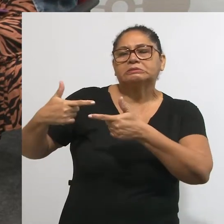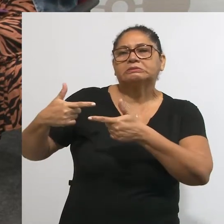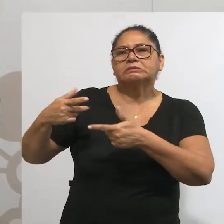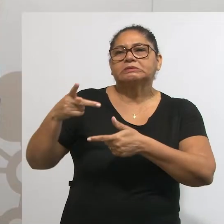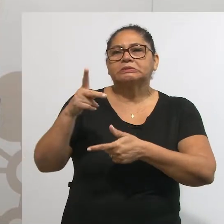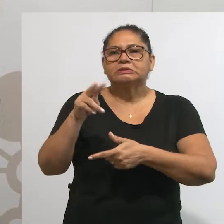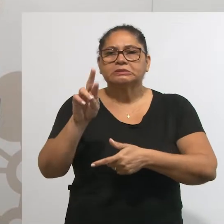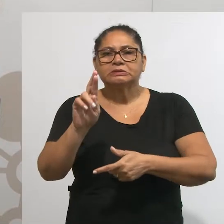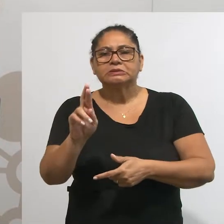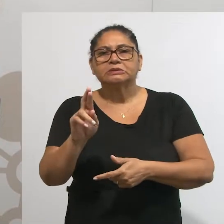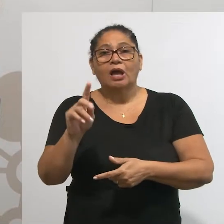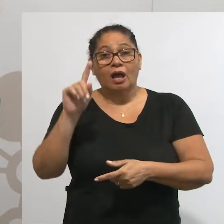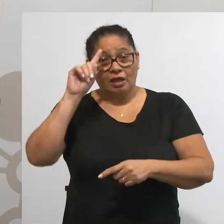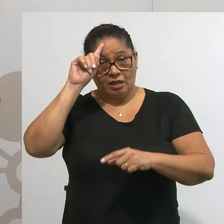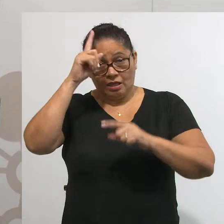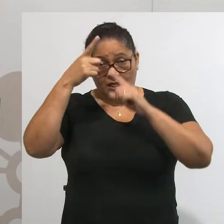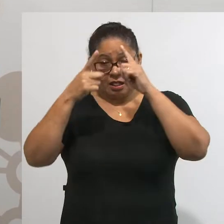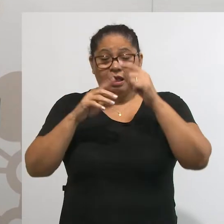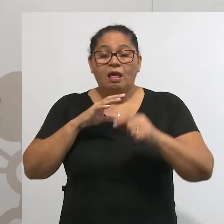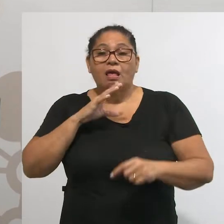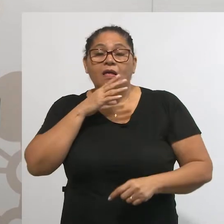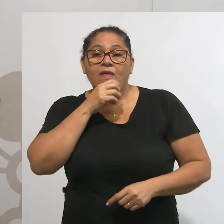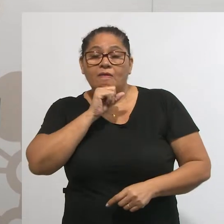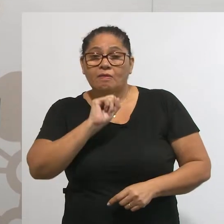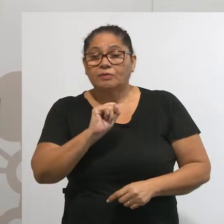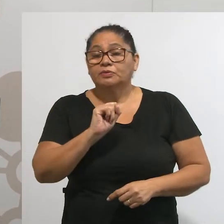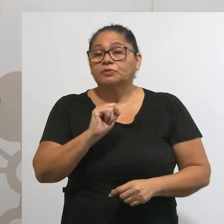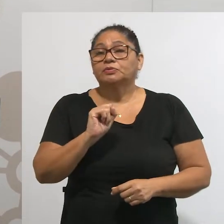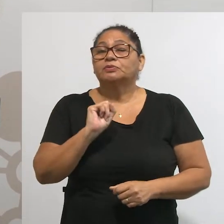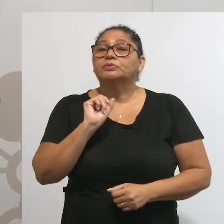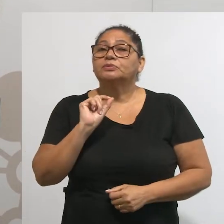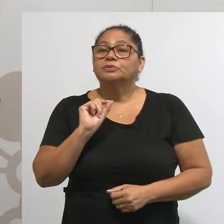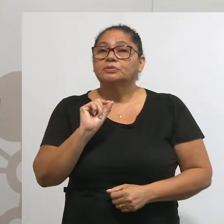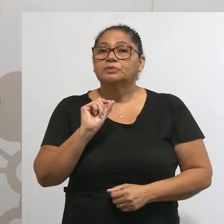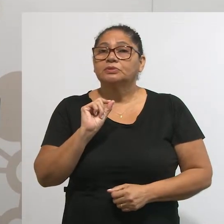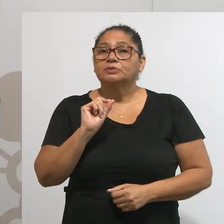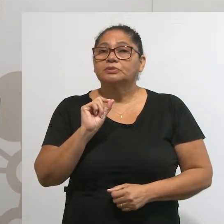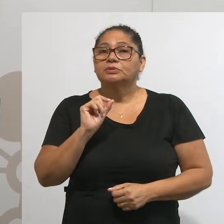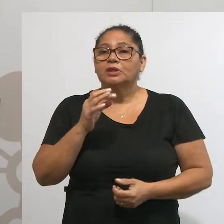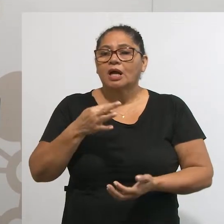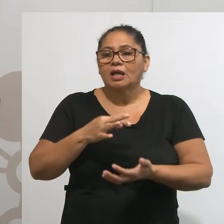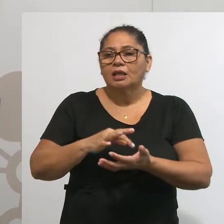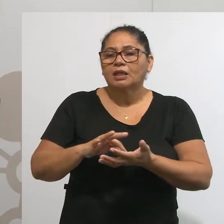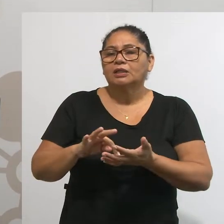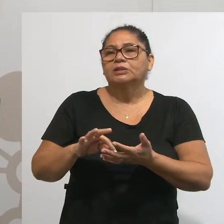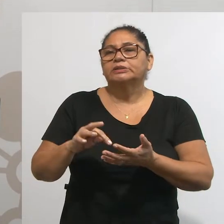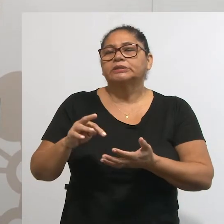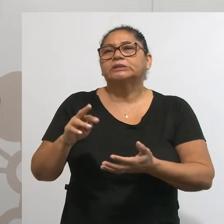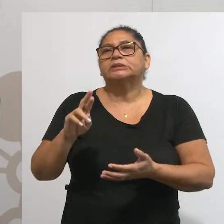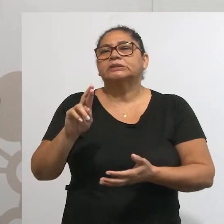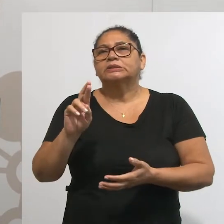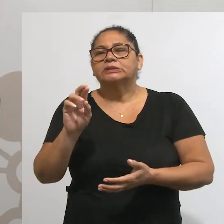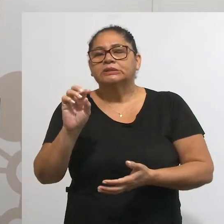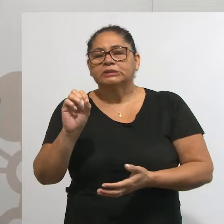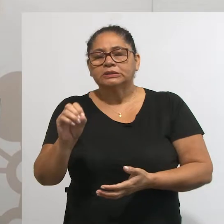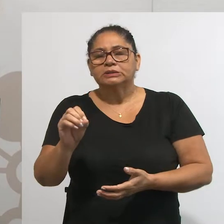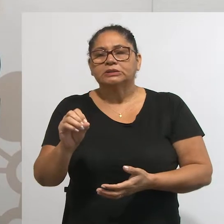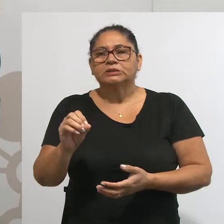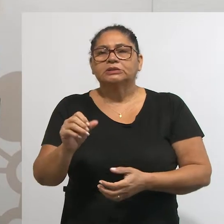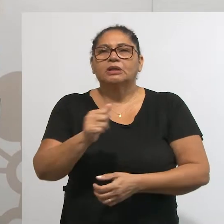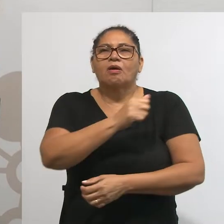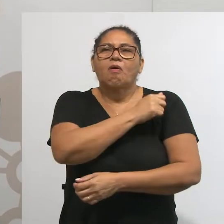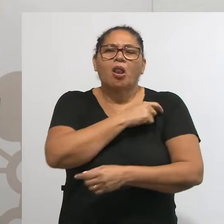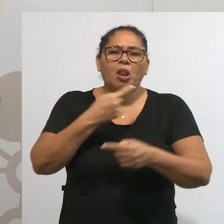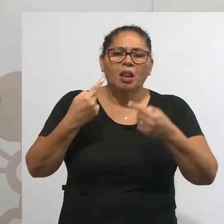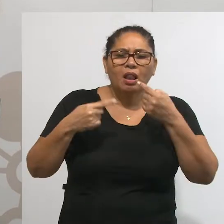progressistas. E as ideias de Paulo Freire, elas se encaixam melhor nas tendências progressistas, que visa a formação de um